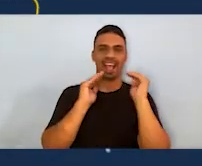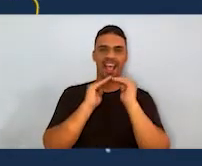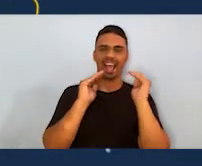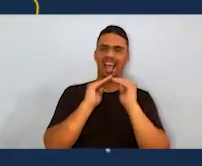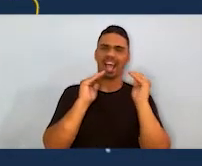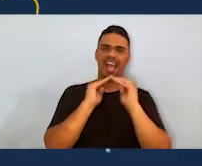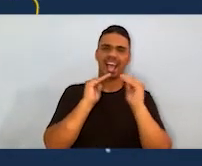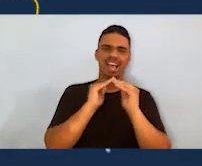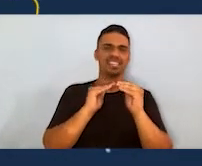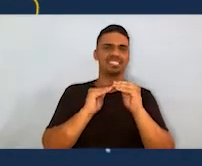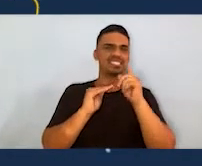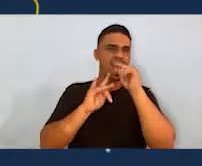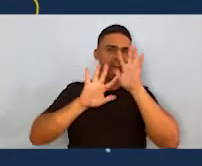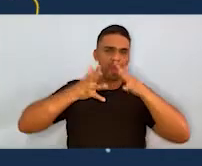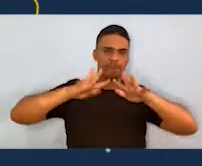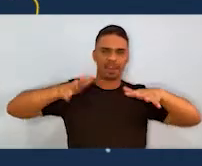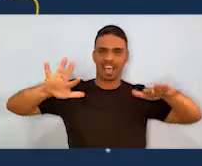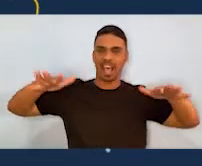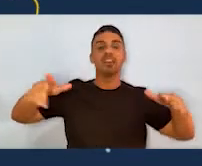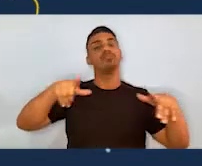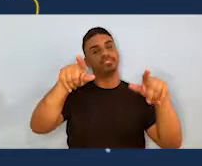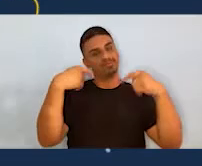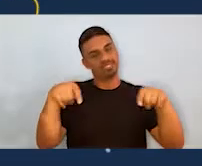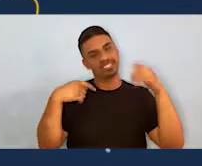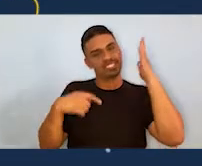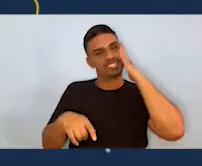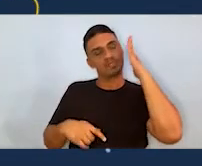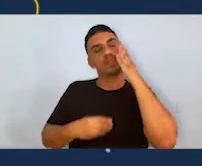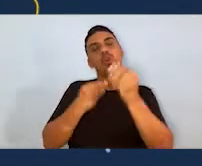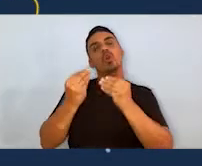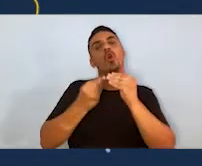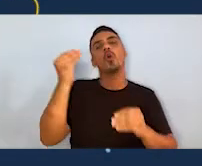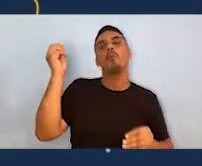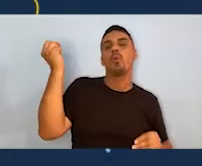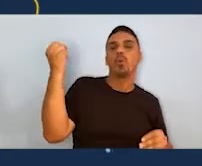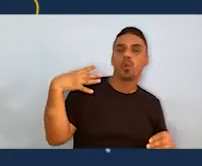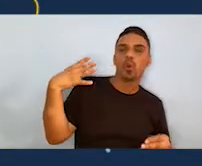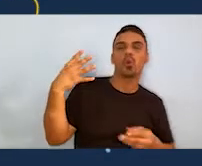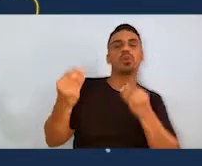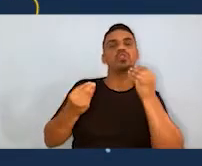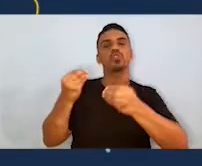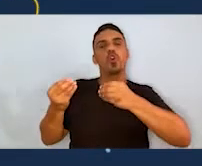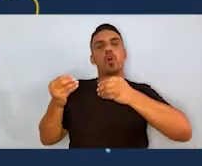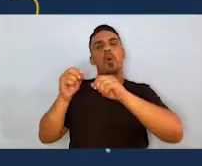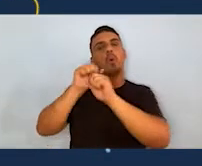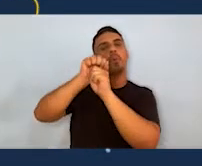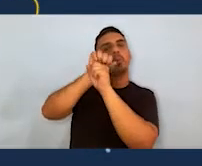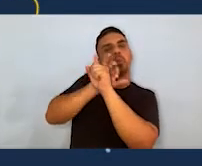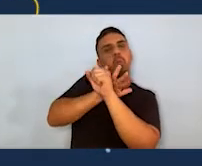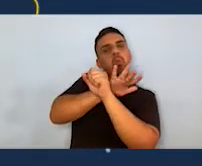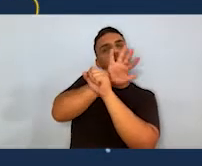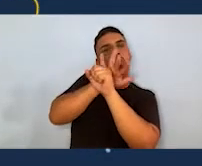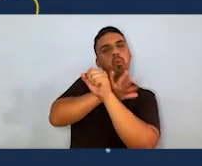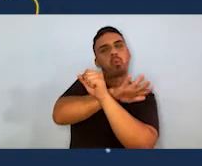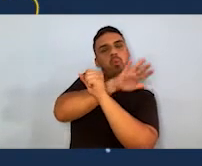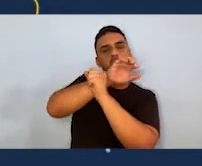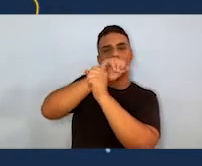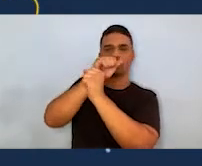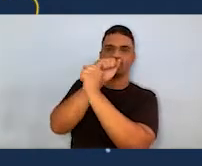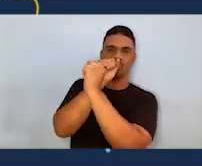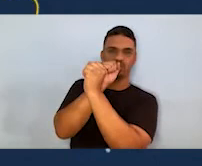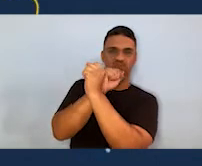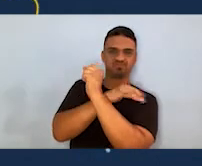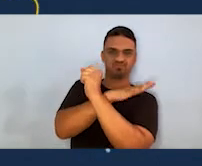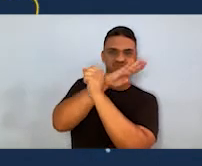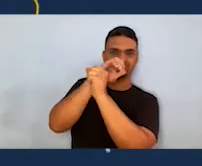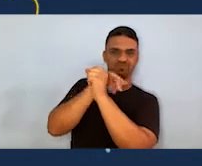que ter a noção de perspectiva, de luz e sombra, para saber como é que é o pôr do sol, observar foto, né? Então, eu, por exemplo, muitas